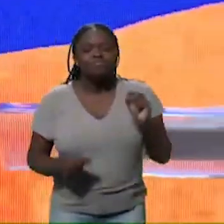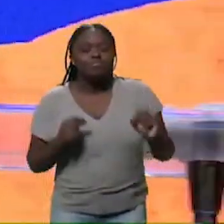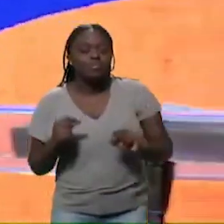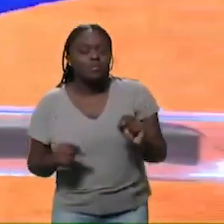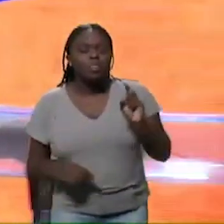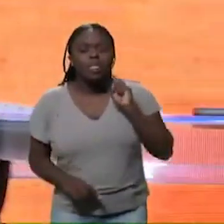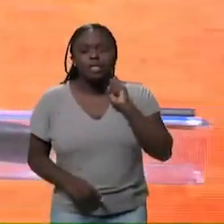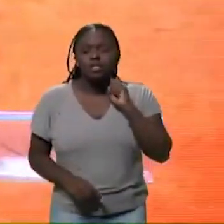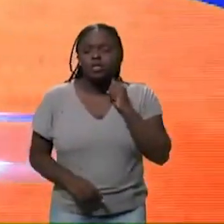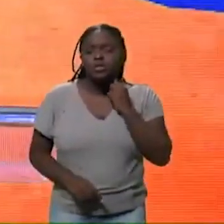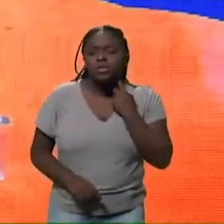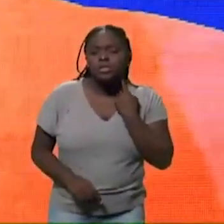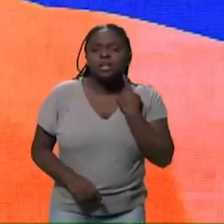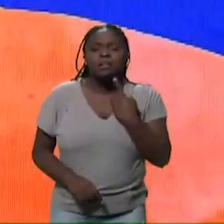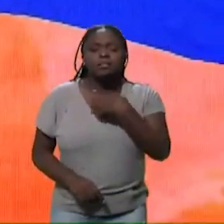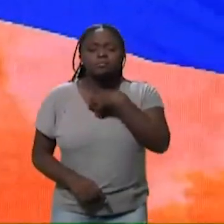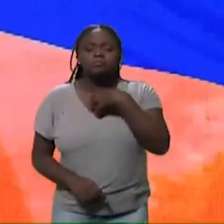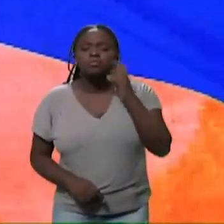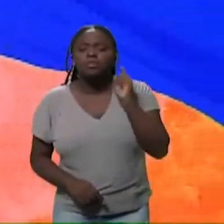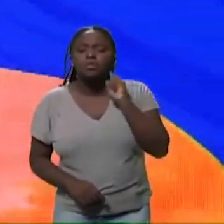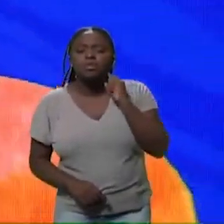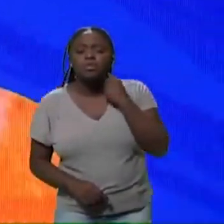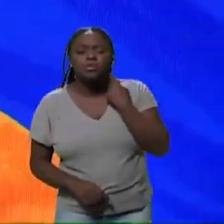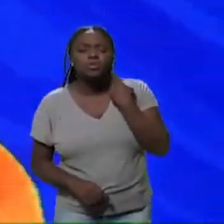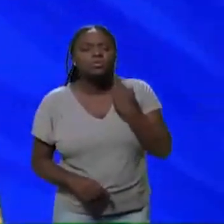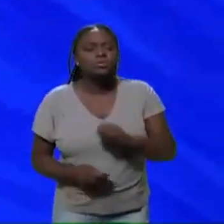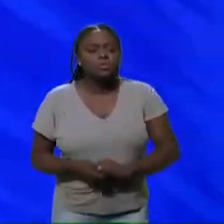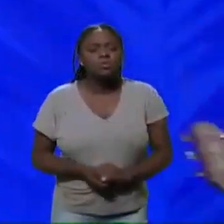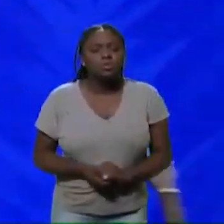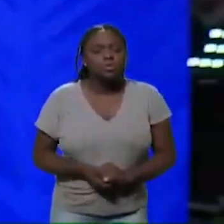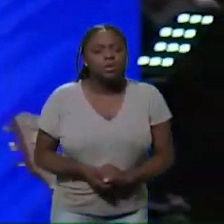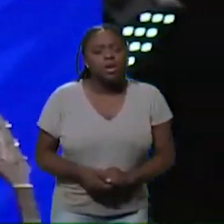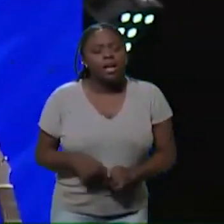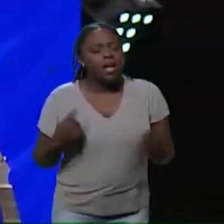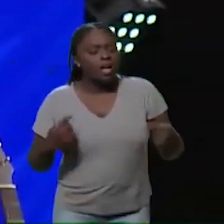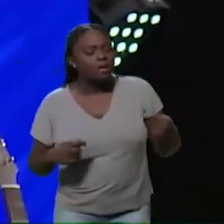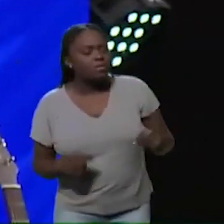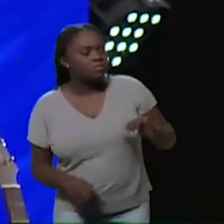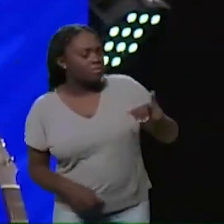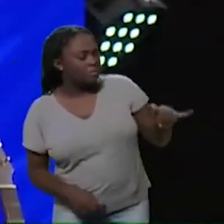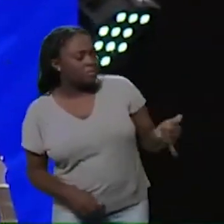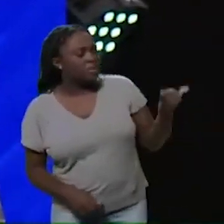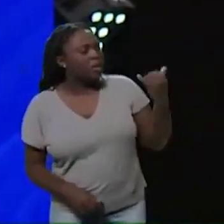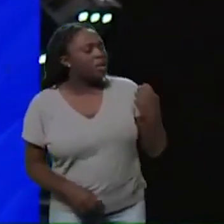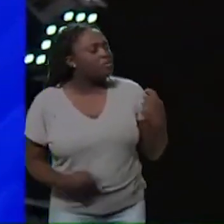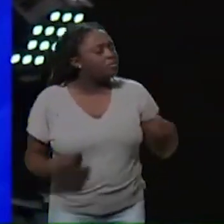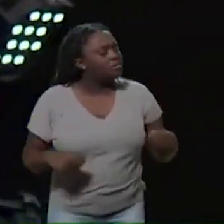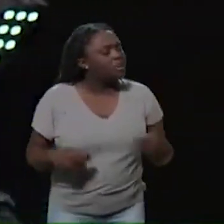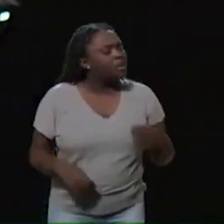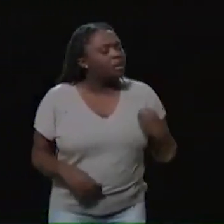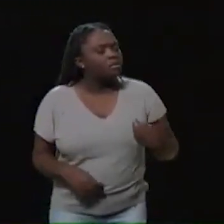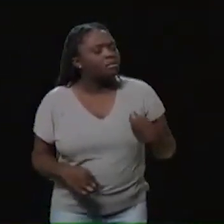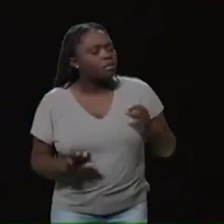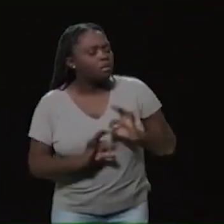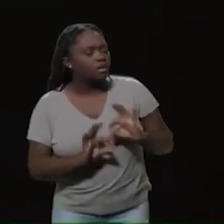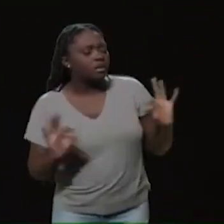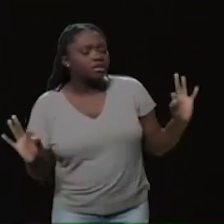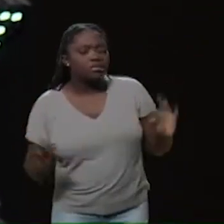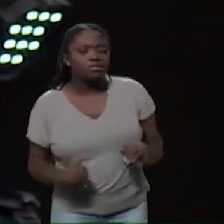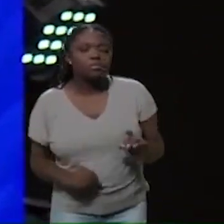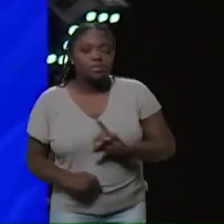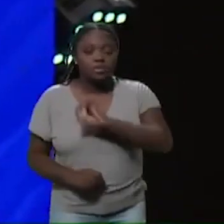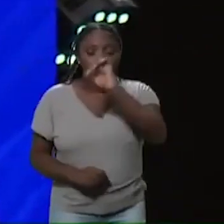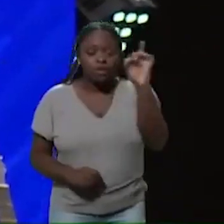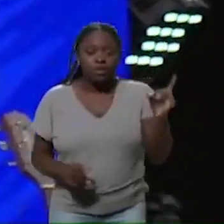sujar. Se sujar, você não está curtindo a vida, você tem que aproveitar. Outro dia um grupo de uns 5 jovens cristãos